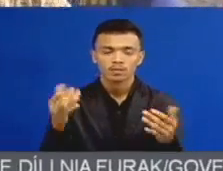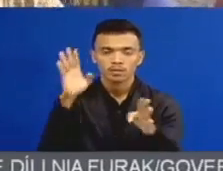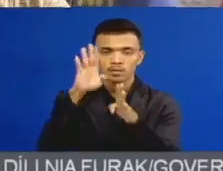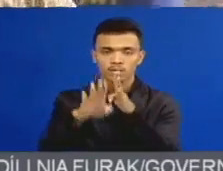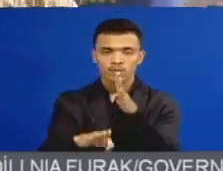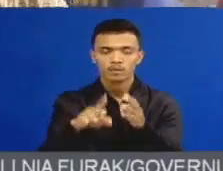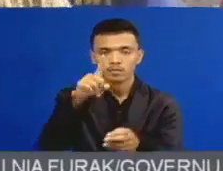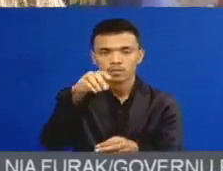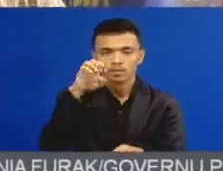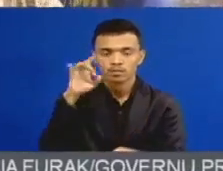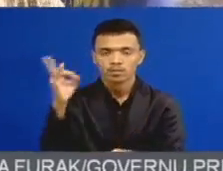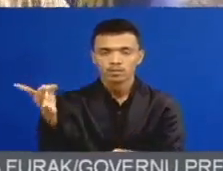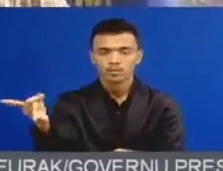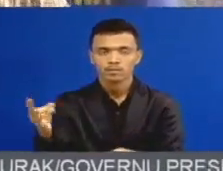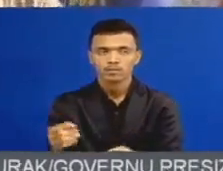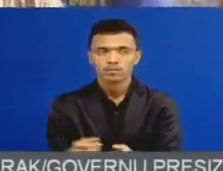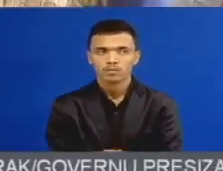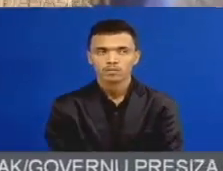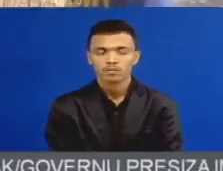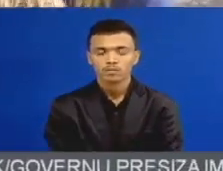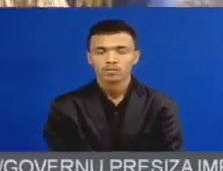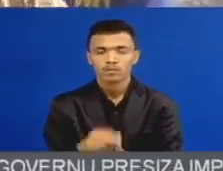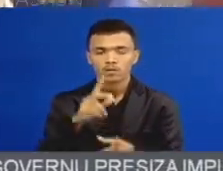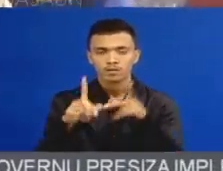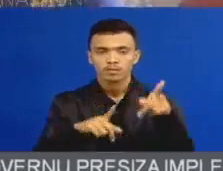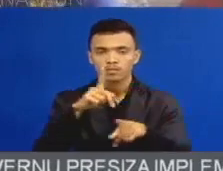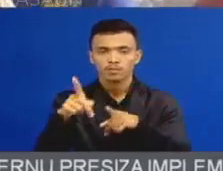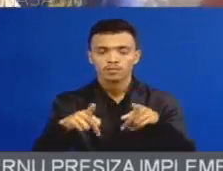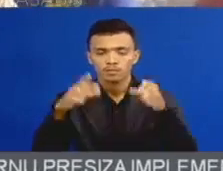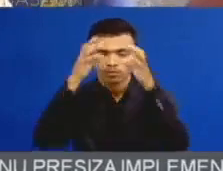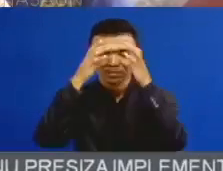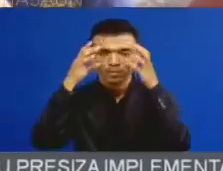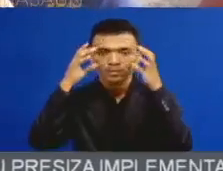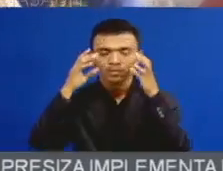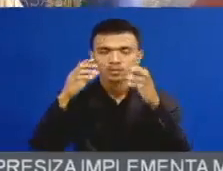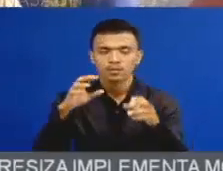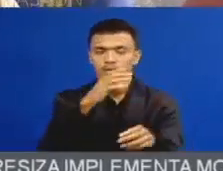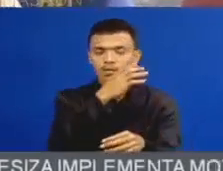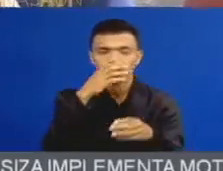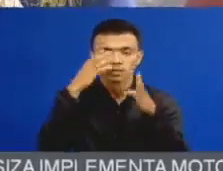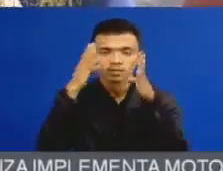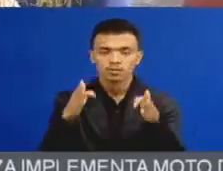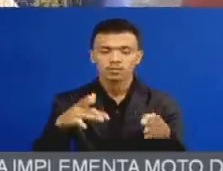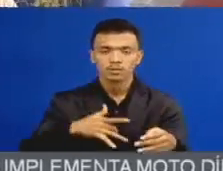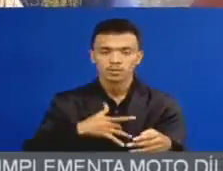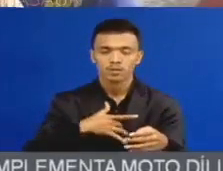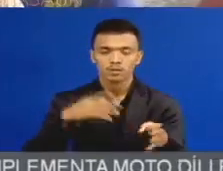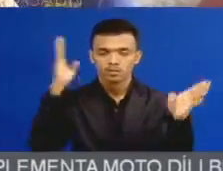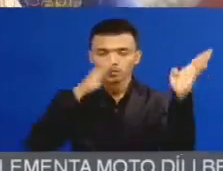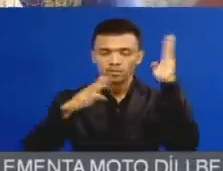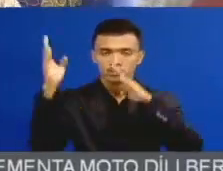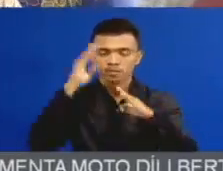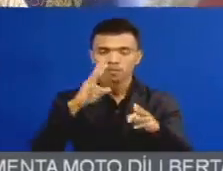ya 150 hektar net nemo pobul cerne sai trist tamere net agricultura se senti problema maka ting ser